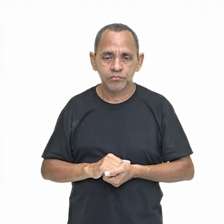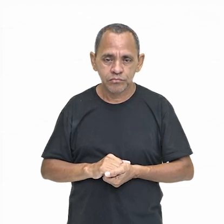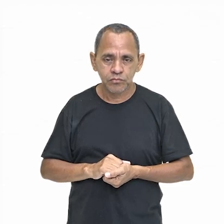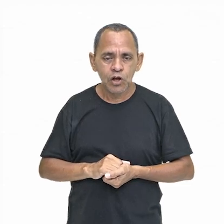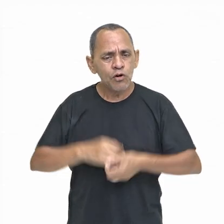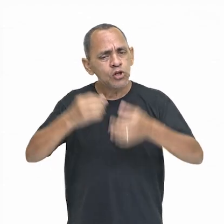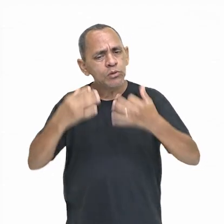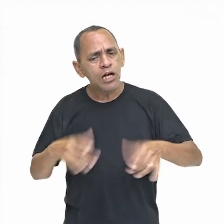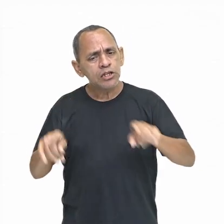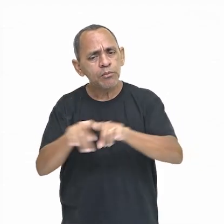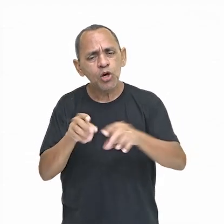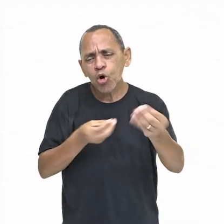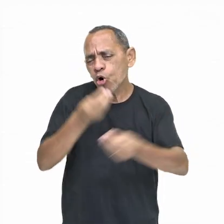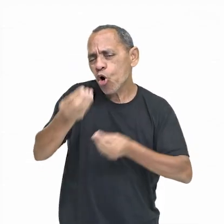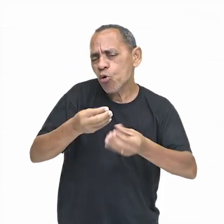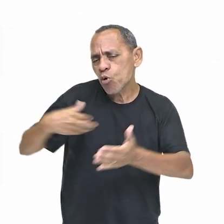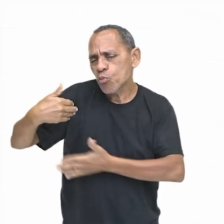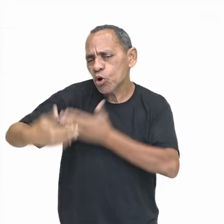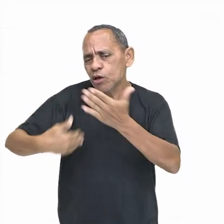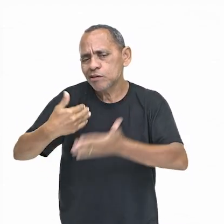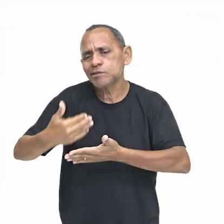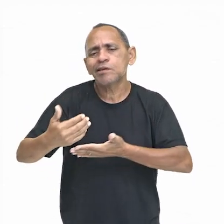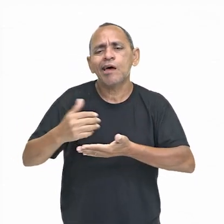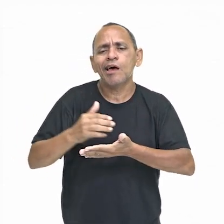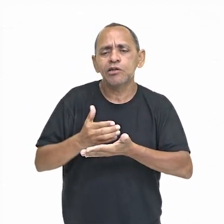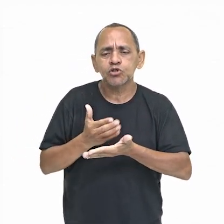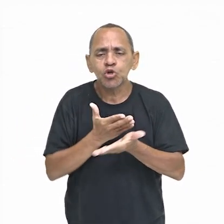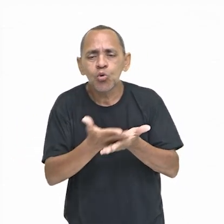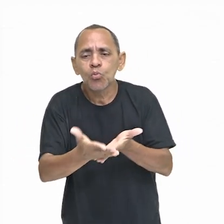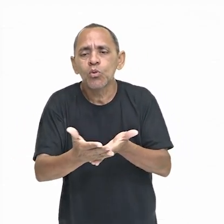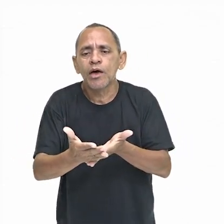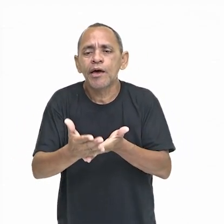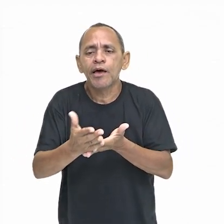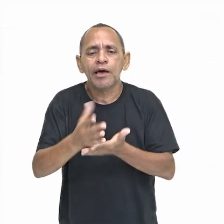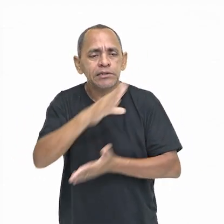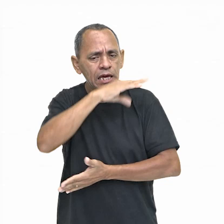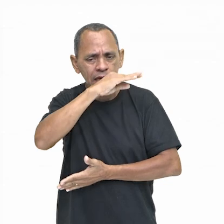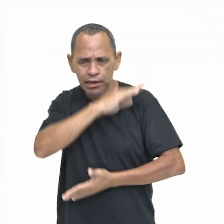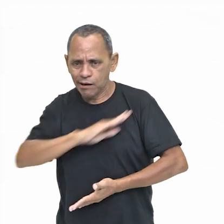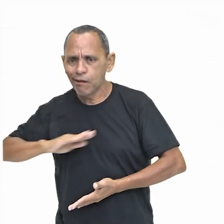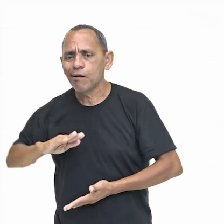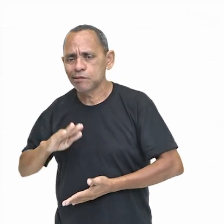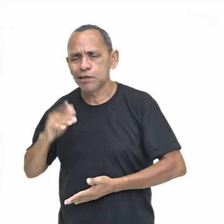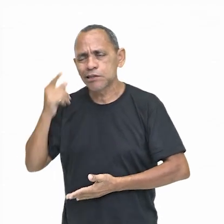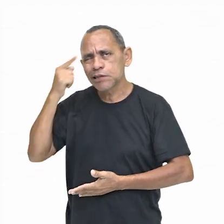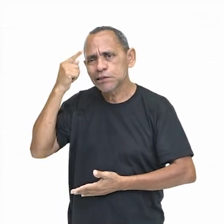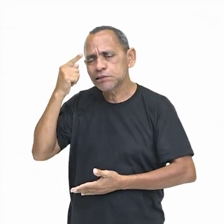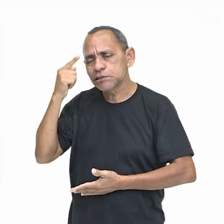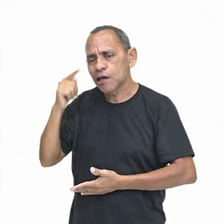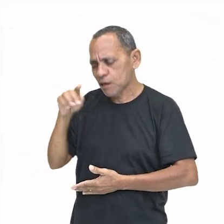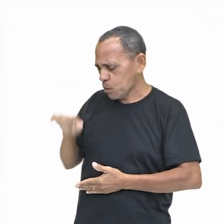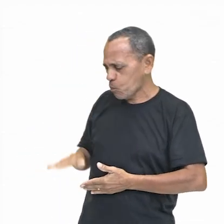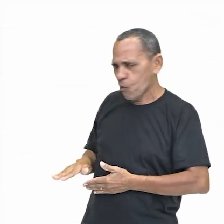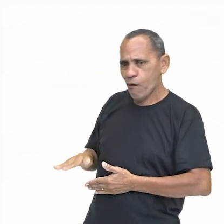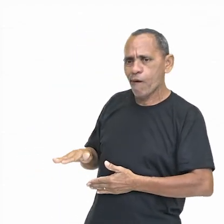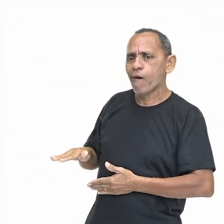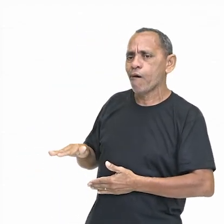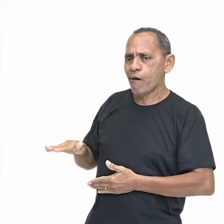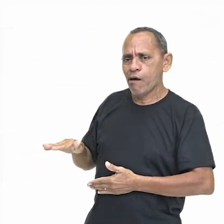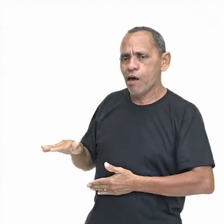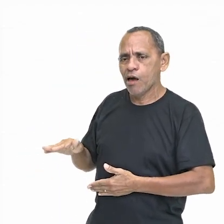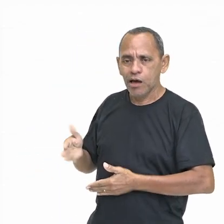da criança na sociedade, porque essa ideia de criança, de infância, ela